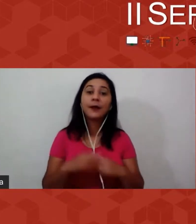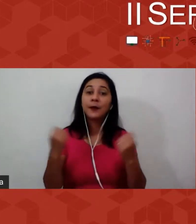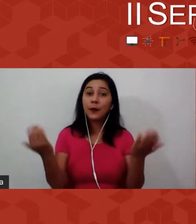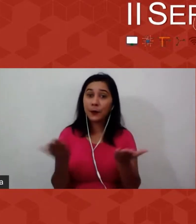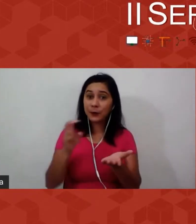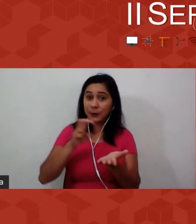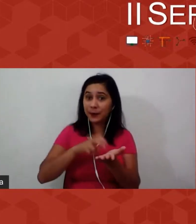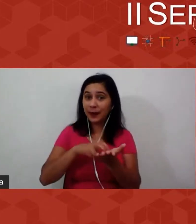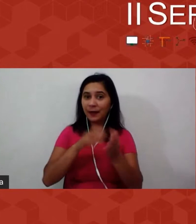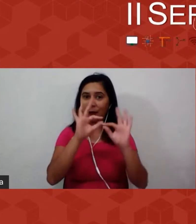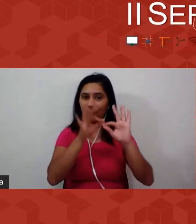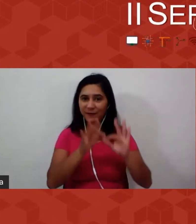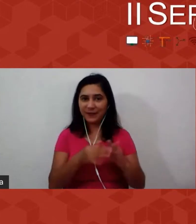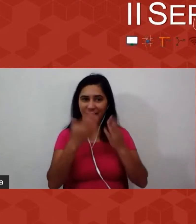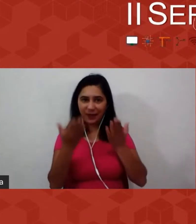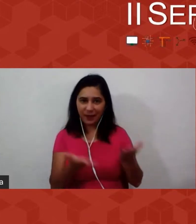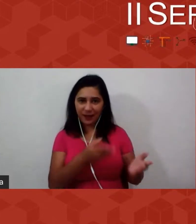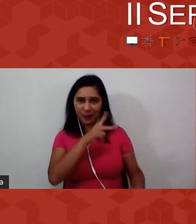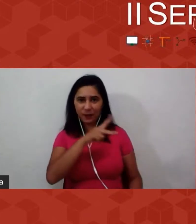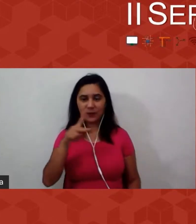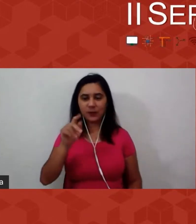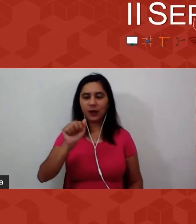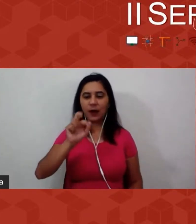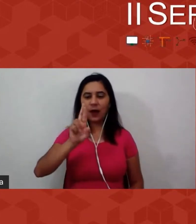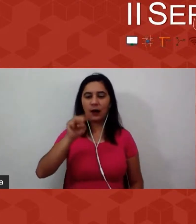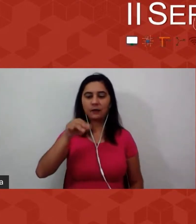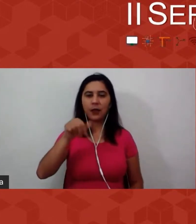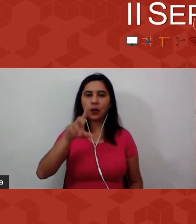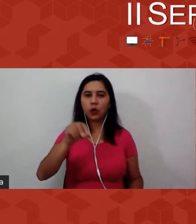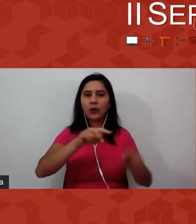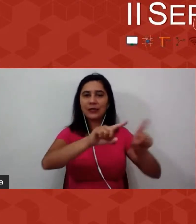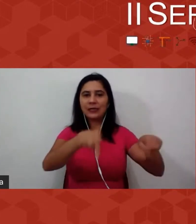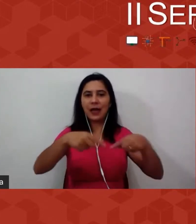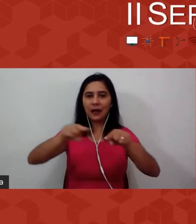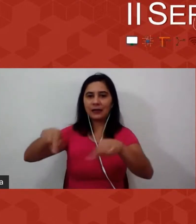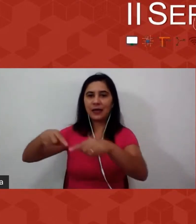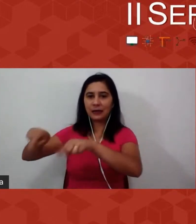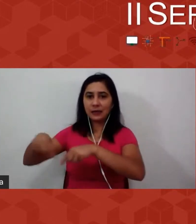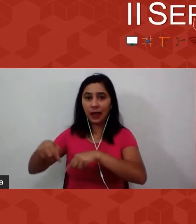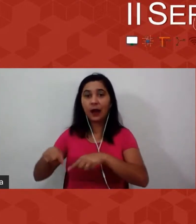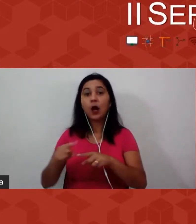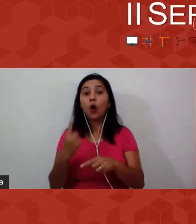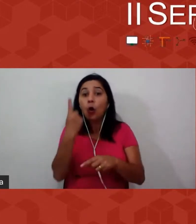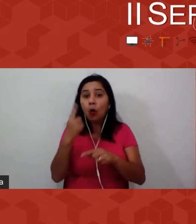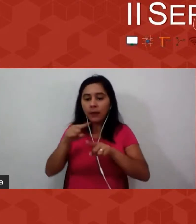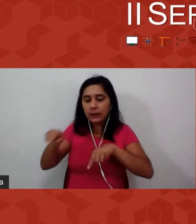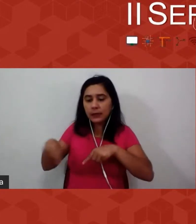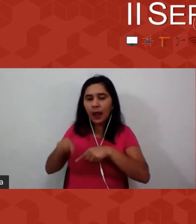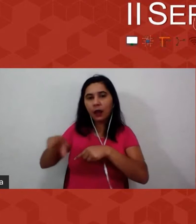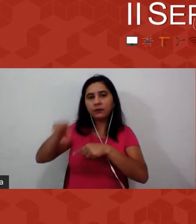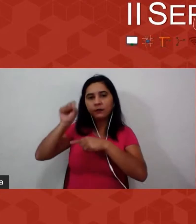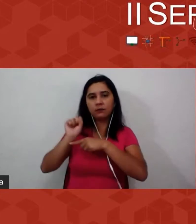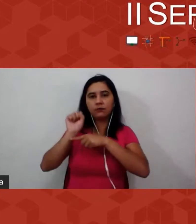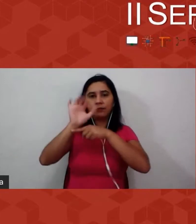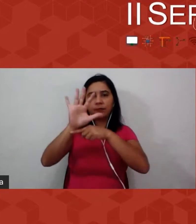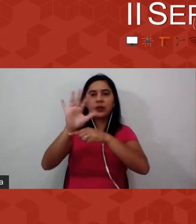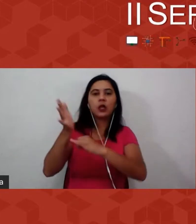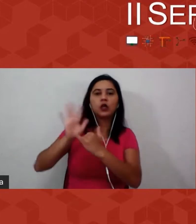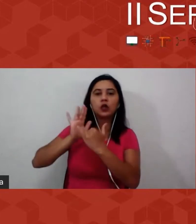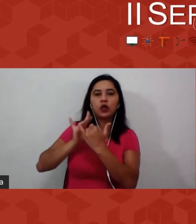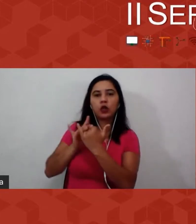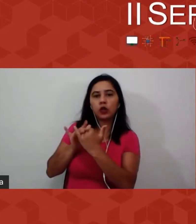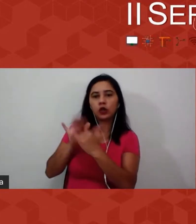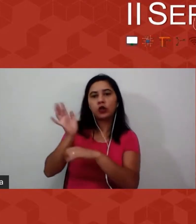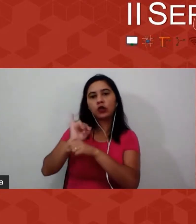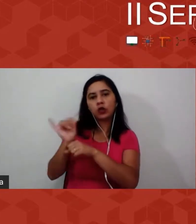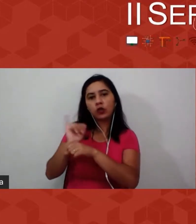essa oficina conduzida pelo professor Armando em diferentes salas. E também uma das salas vai ser transmitida diretamente pelo YouTube para